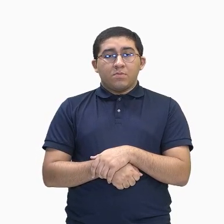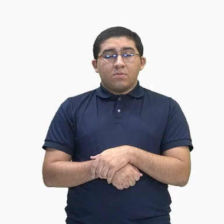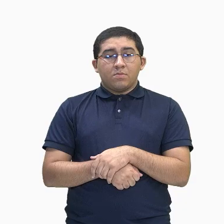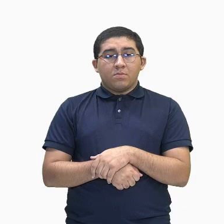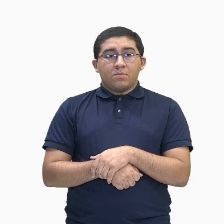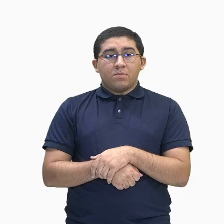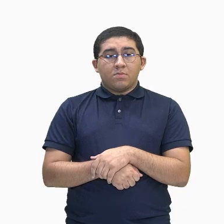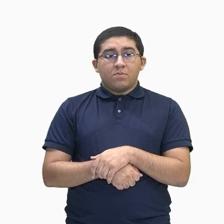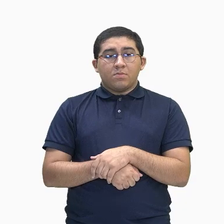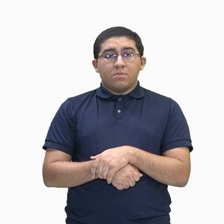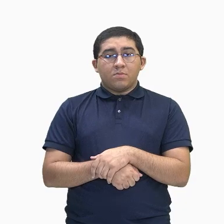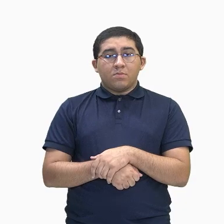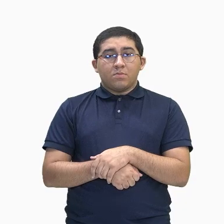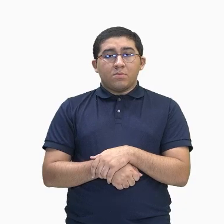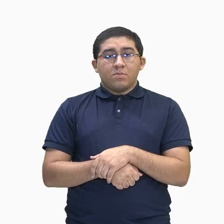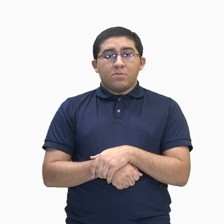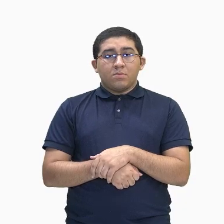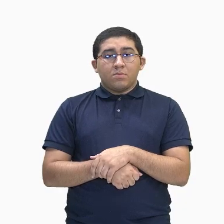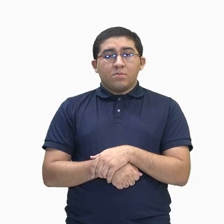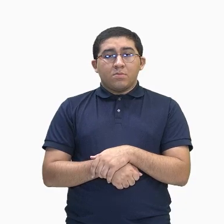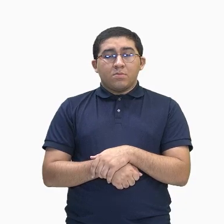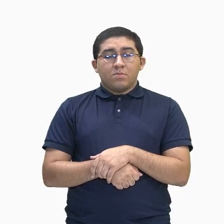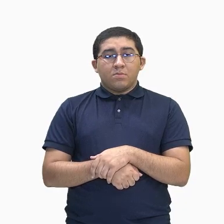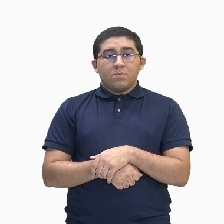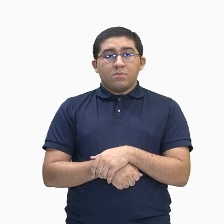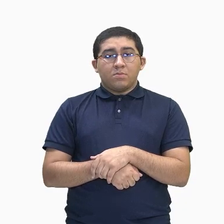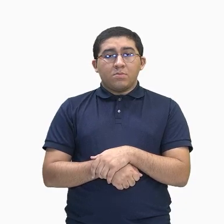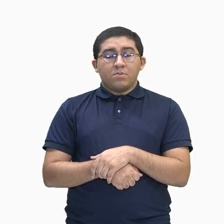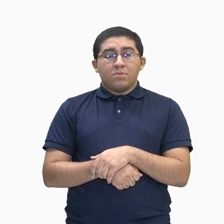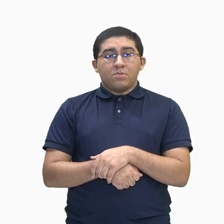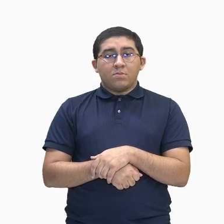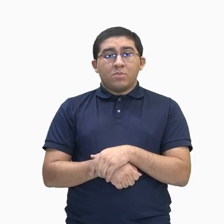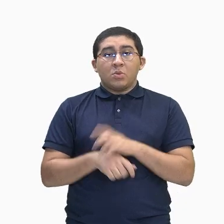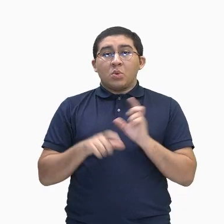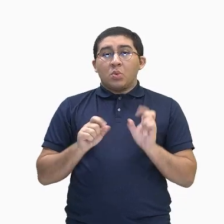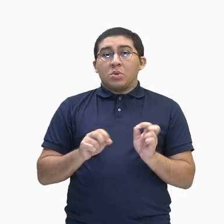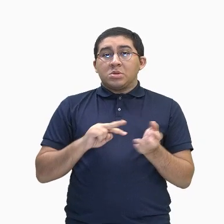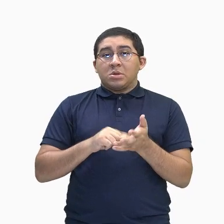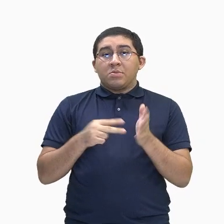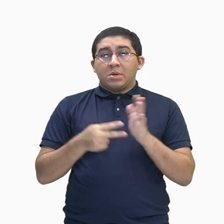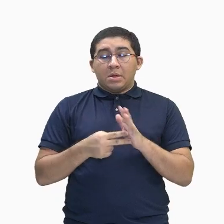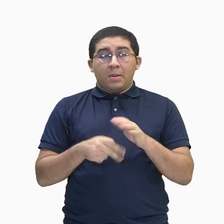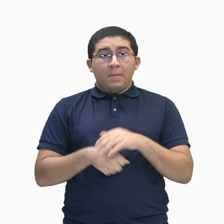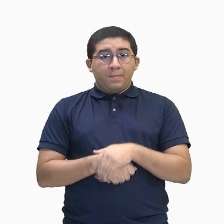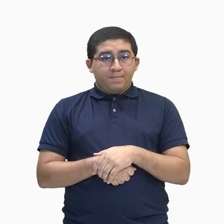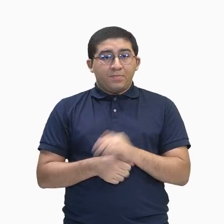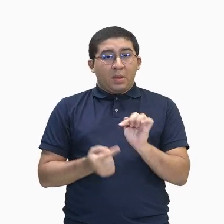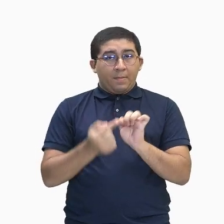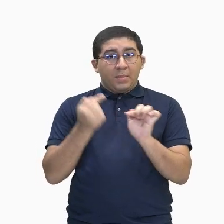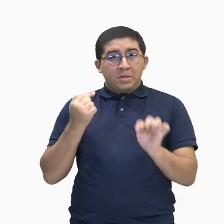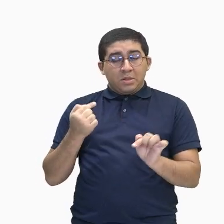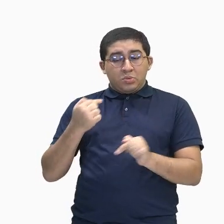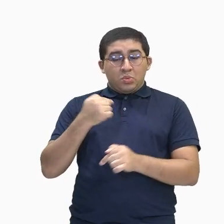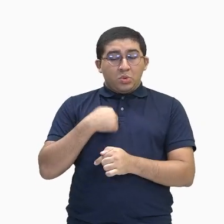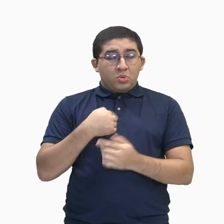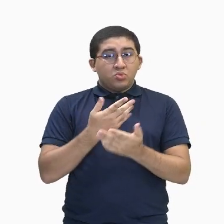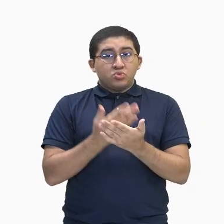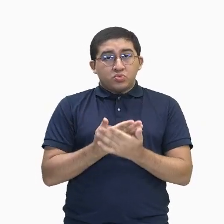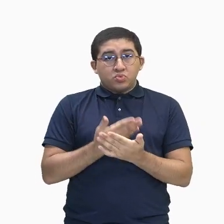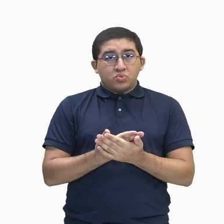was studying Portuguese. O que quer dizer? Eu estava estudando. Então,